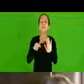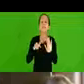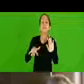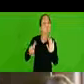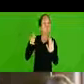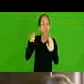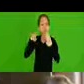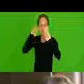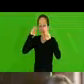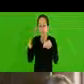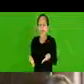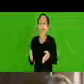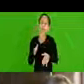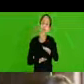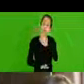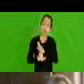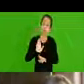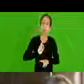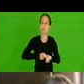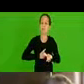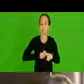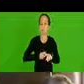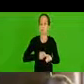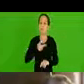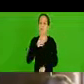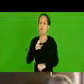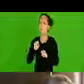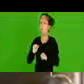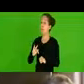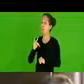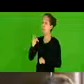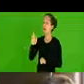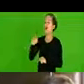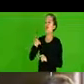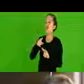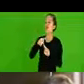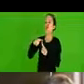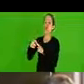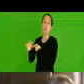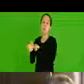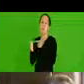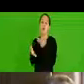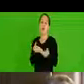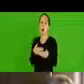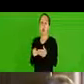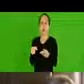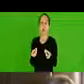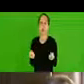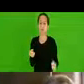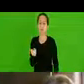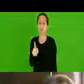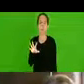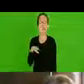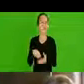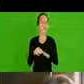pode-se cair no extremo de chamar de qualitativo qualquer tipo de estudo, desde que não envolva números,